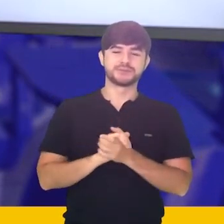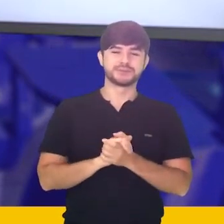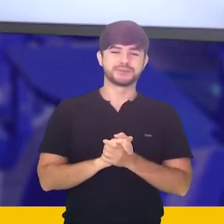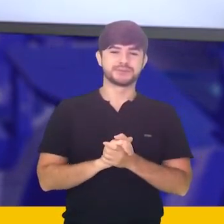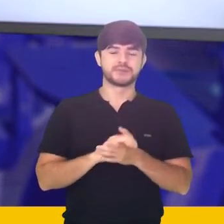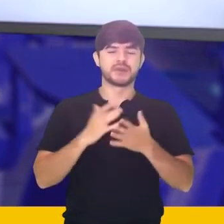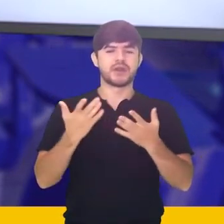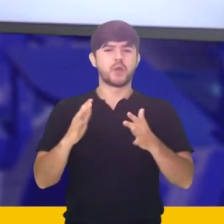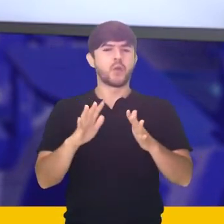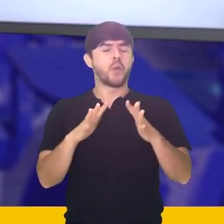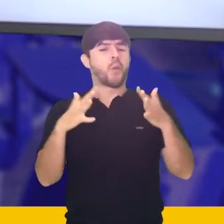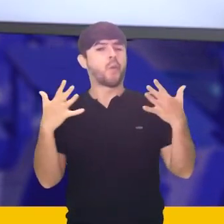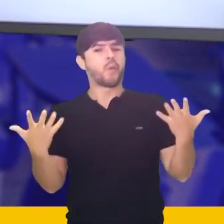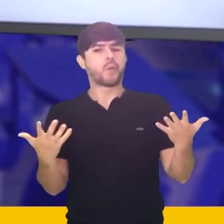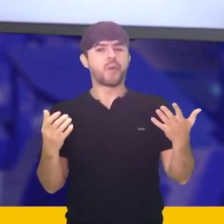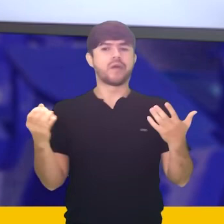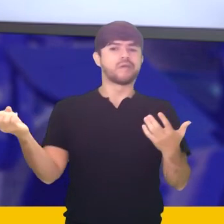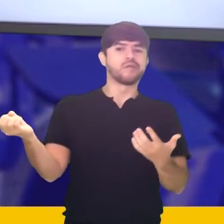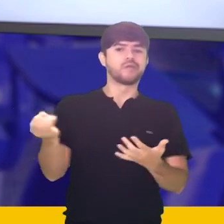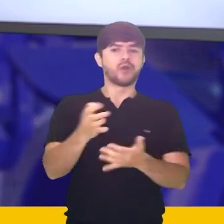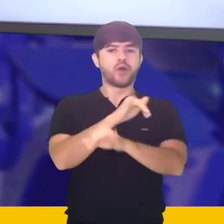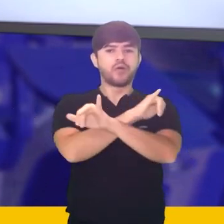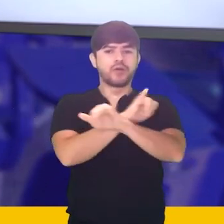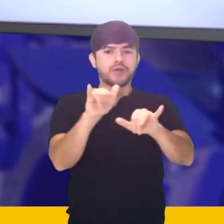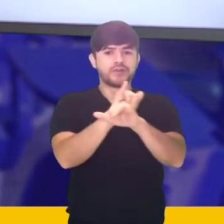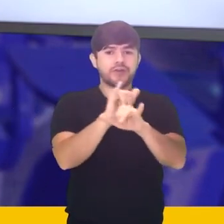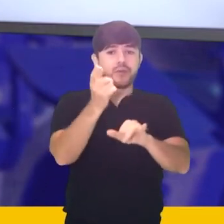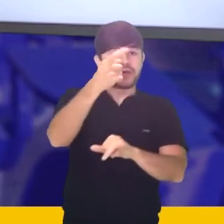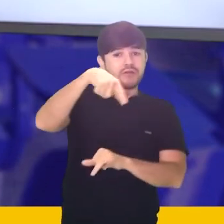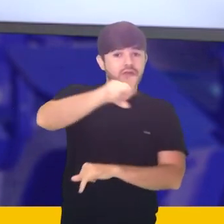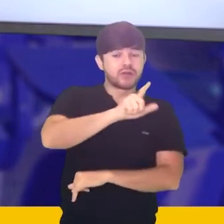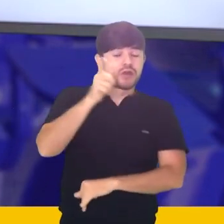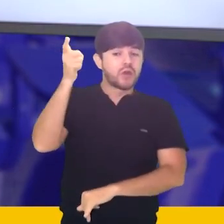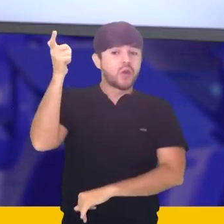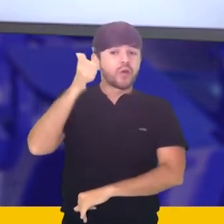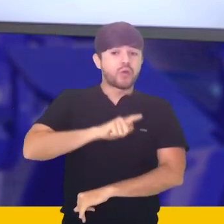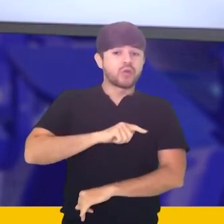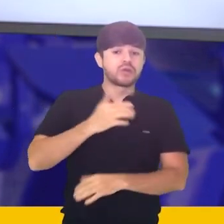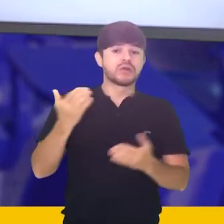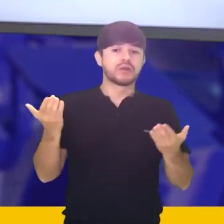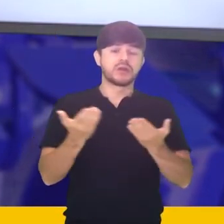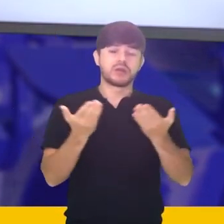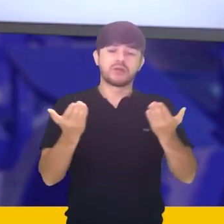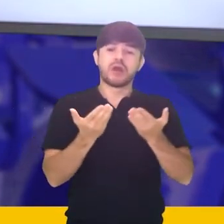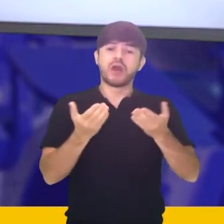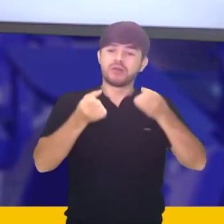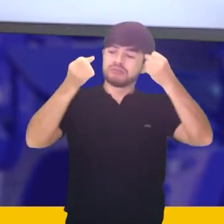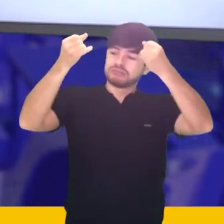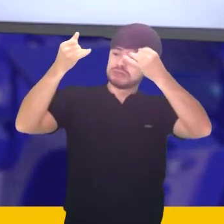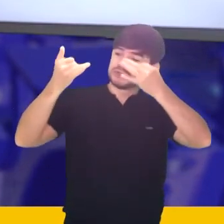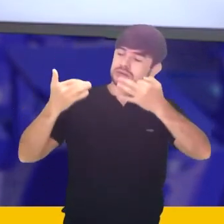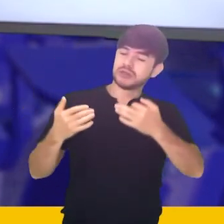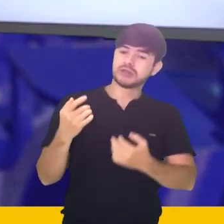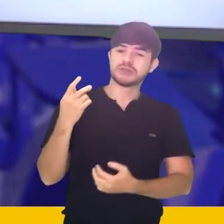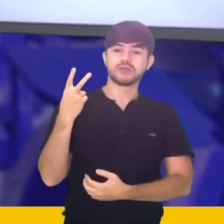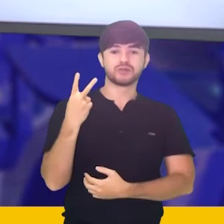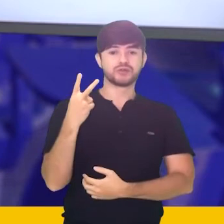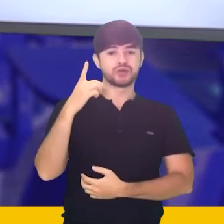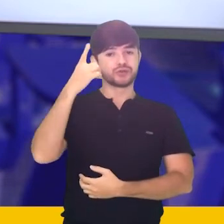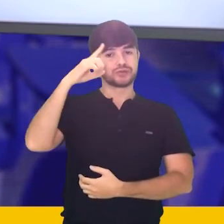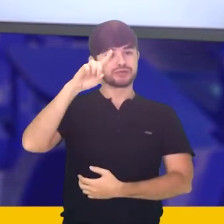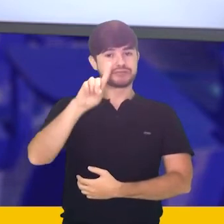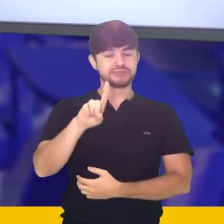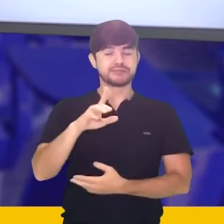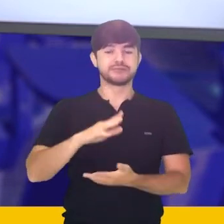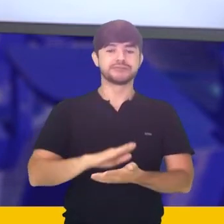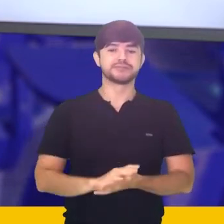momento. Quais foram as novas informações que você conseguiu a partir dessas explicações que a gente teve nos 2 dias,